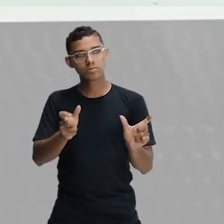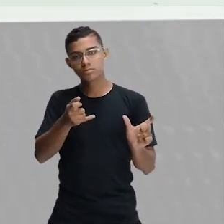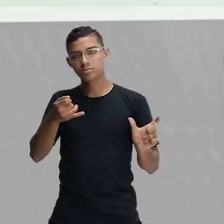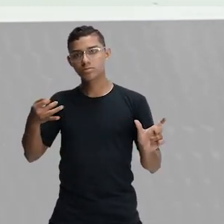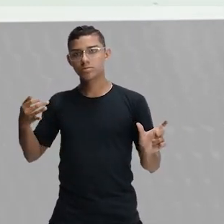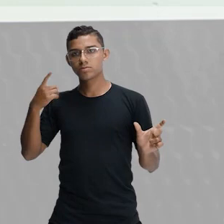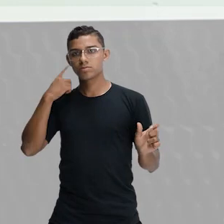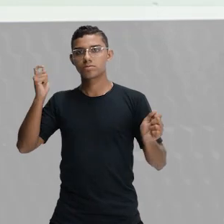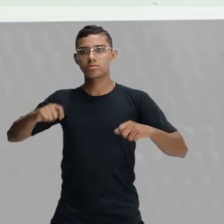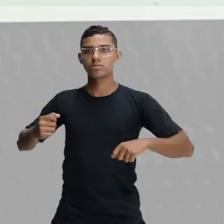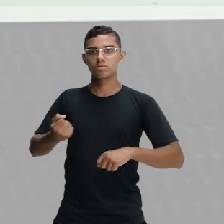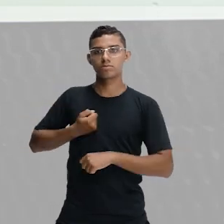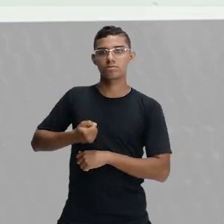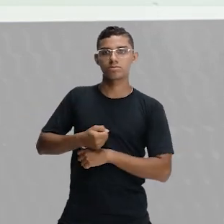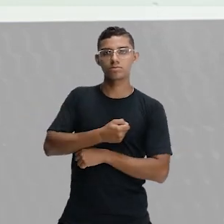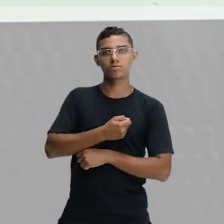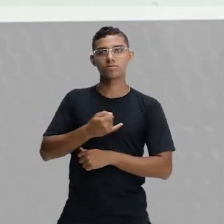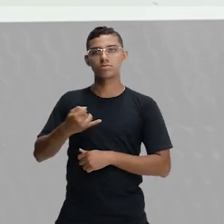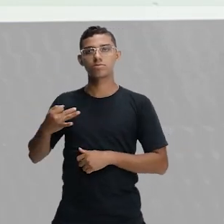quando o número,